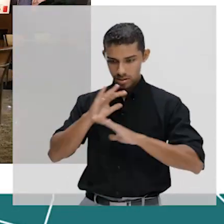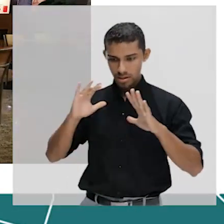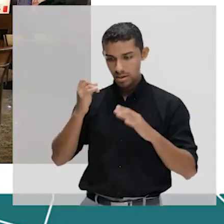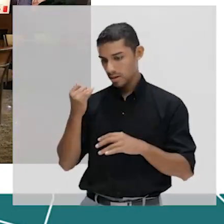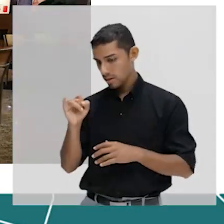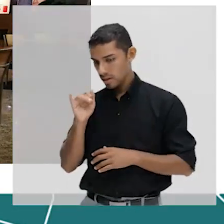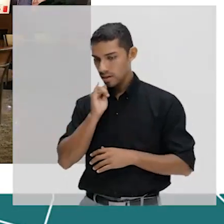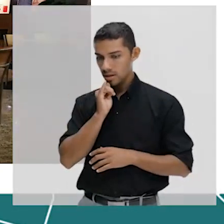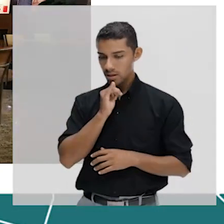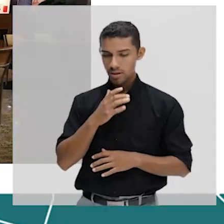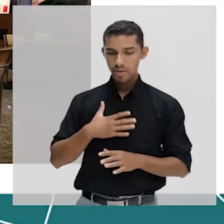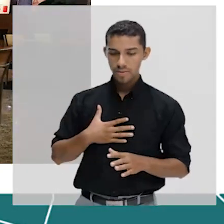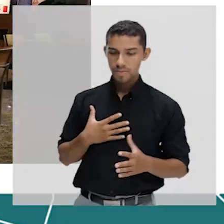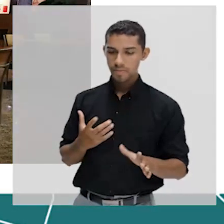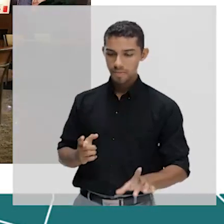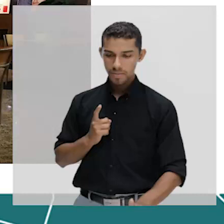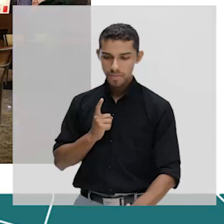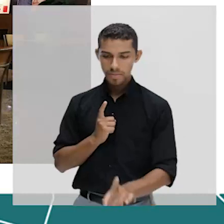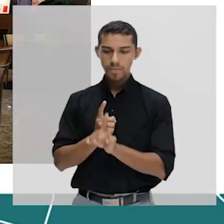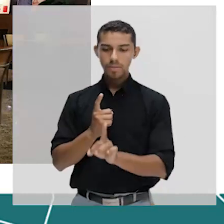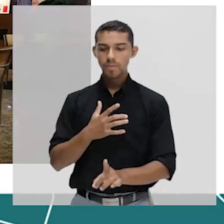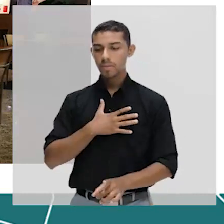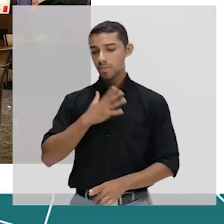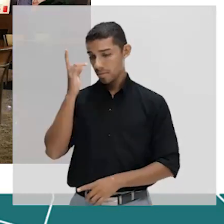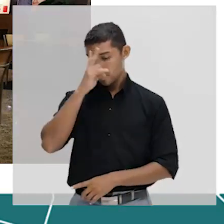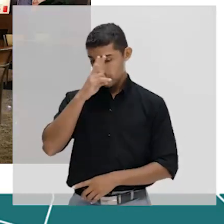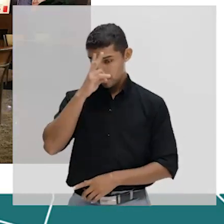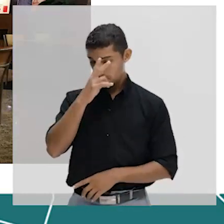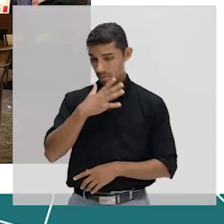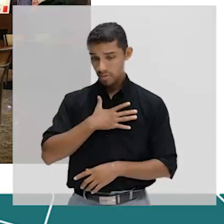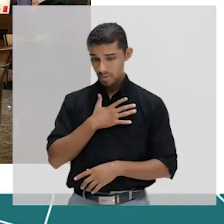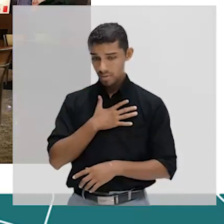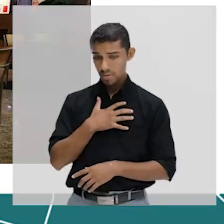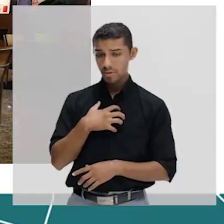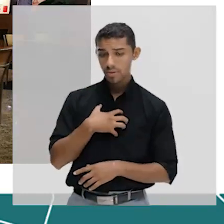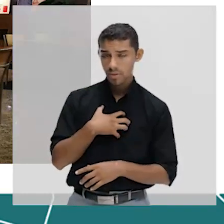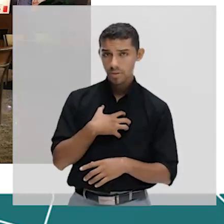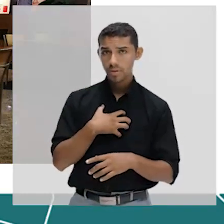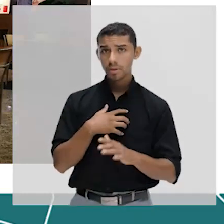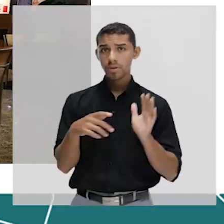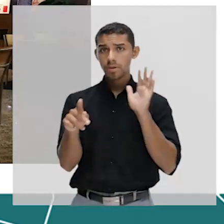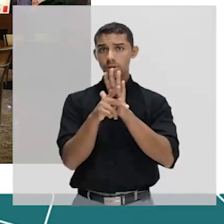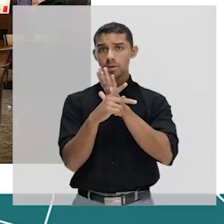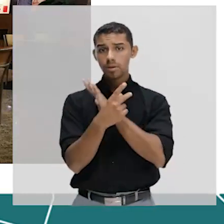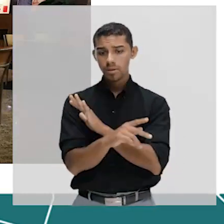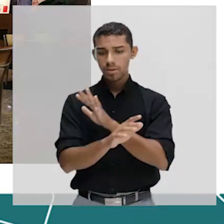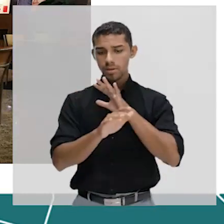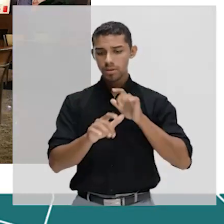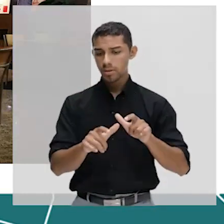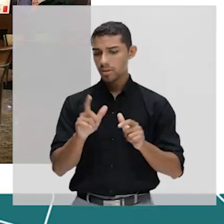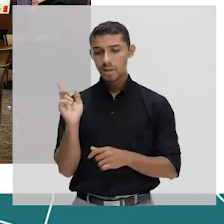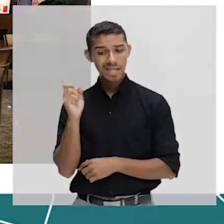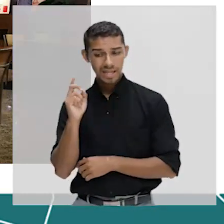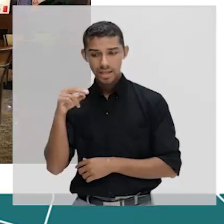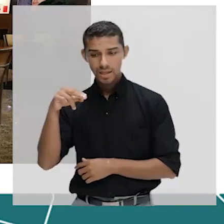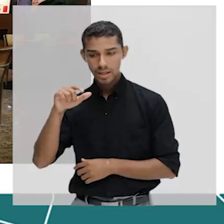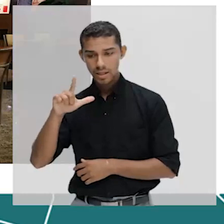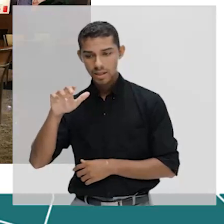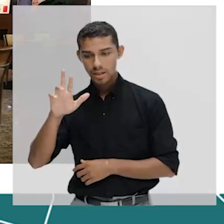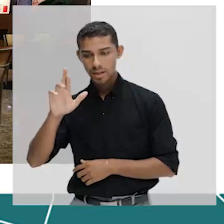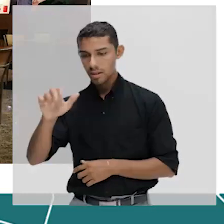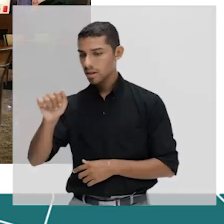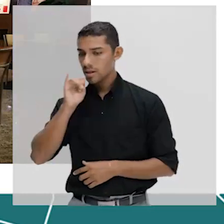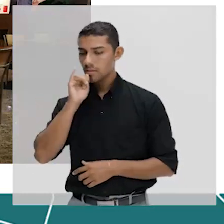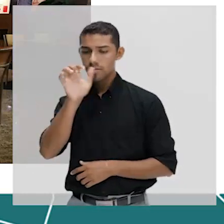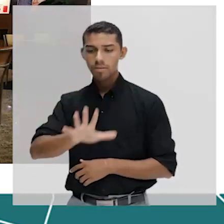para ti é aquilo que tu te identifica, aquilo que tu lembra das tuas essências, o teu sentimento de pertencimento, o não lugar é aquele